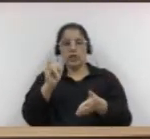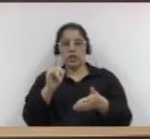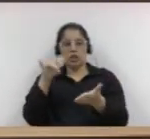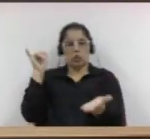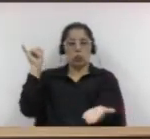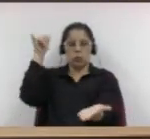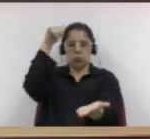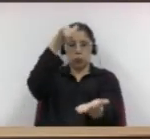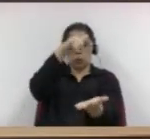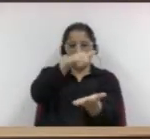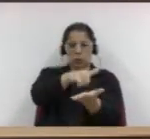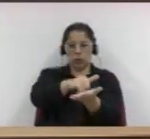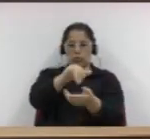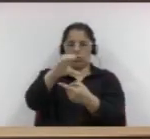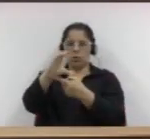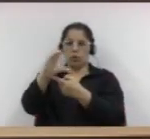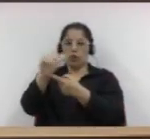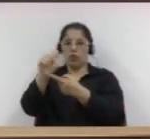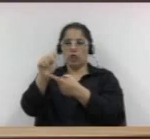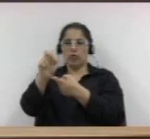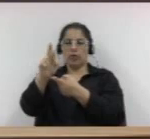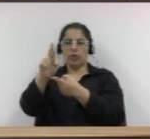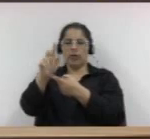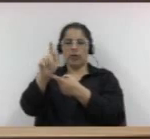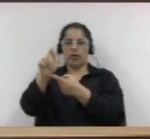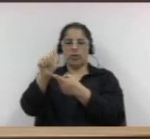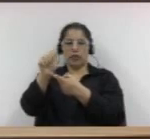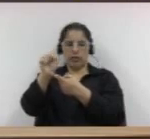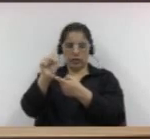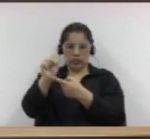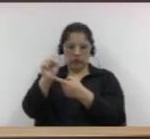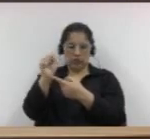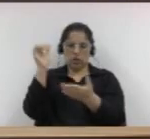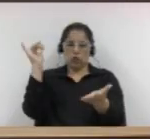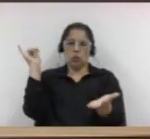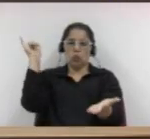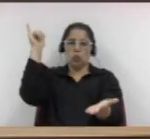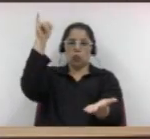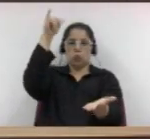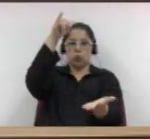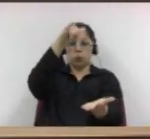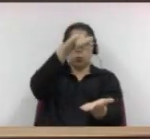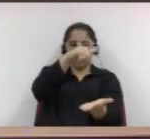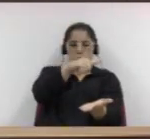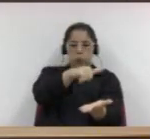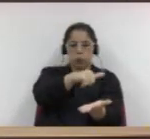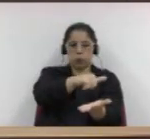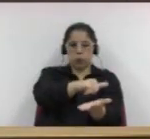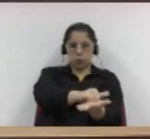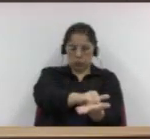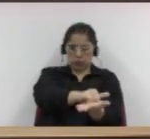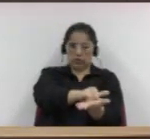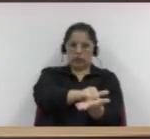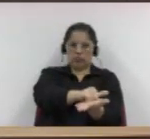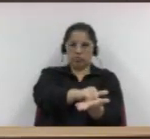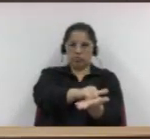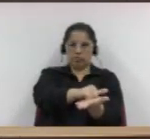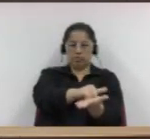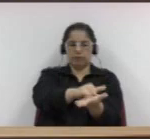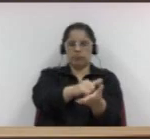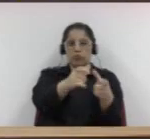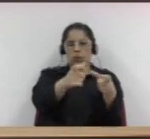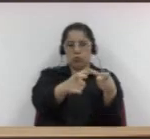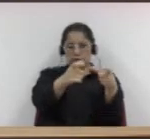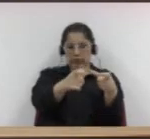o avião que pousa num determinado aeroporto de